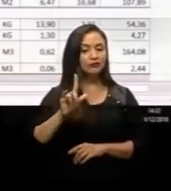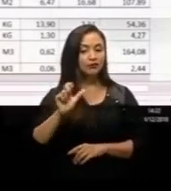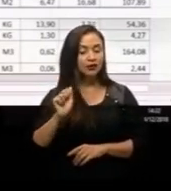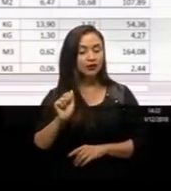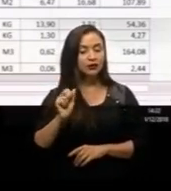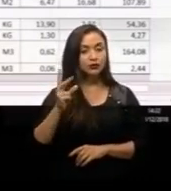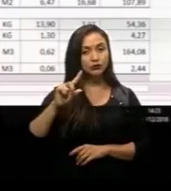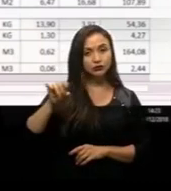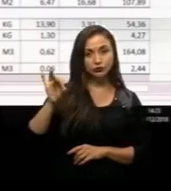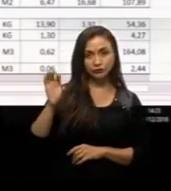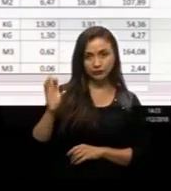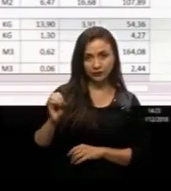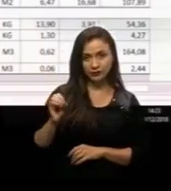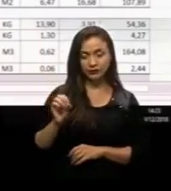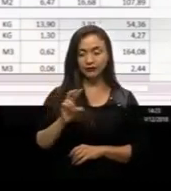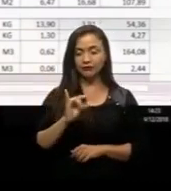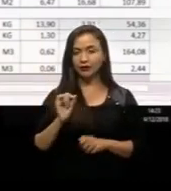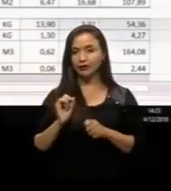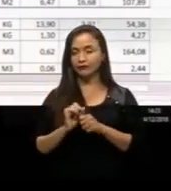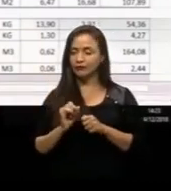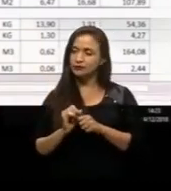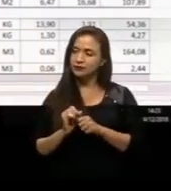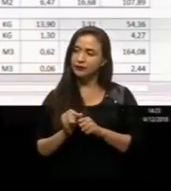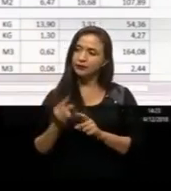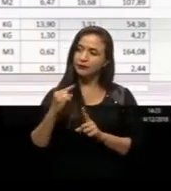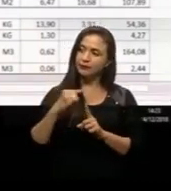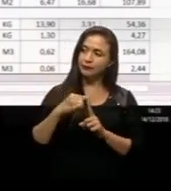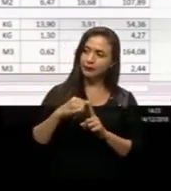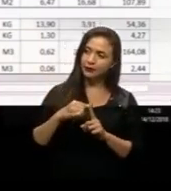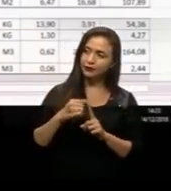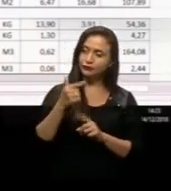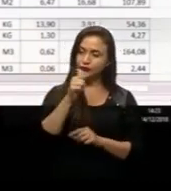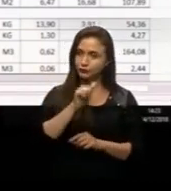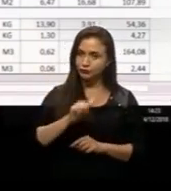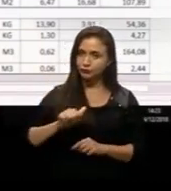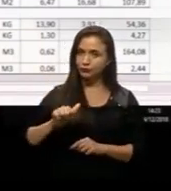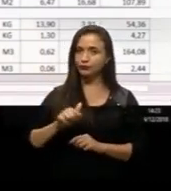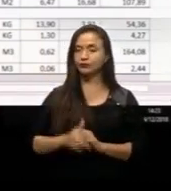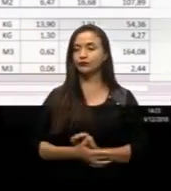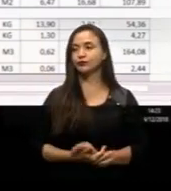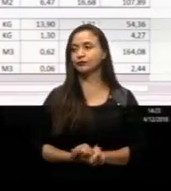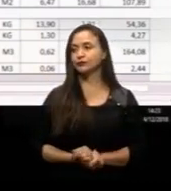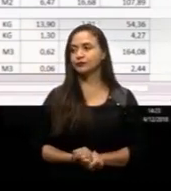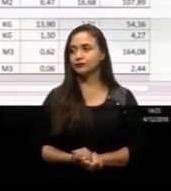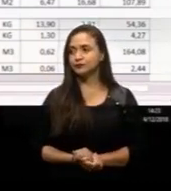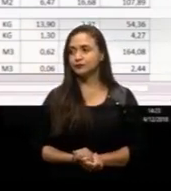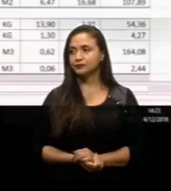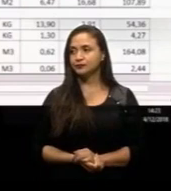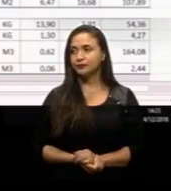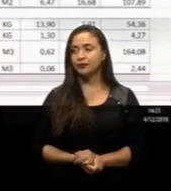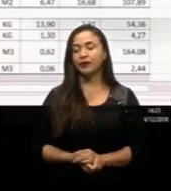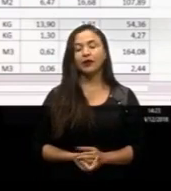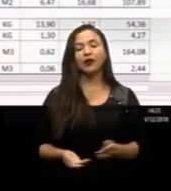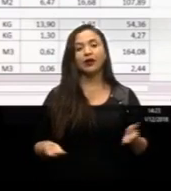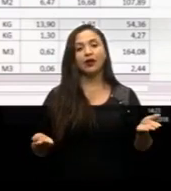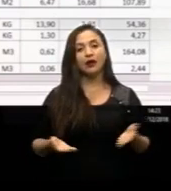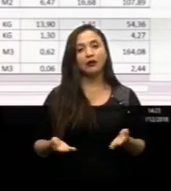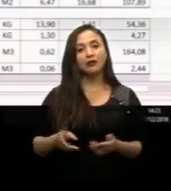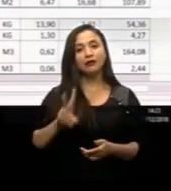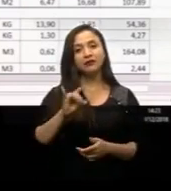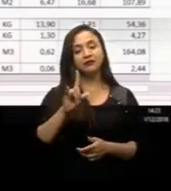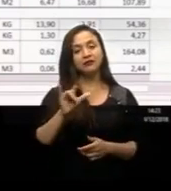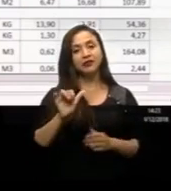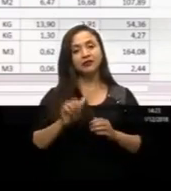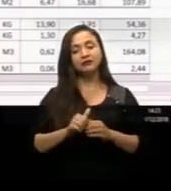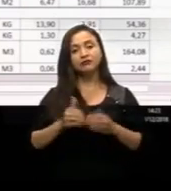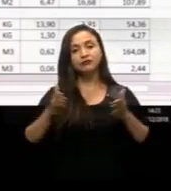fazer mais. A gente vai fazer de novo aqui. Agora para as vigas de fora, tá? Então, a